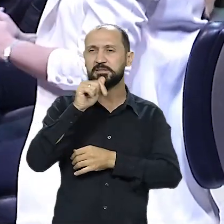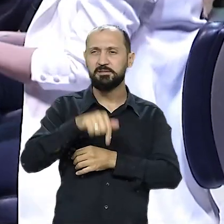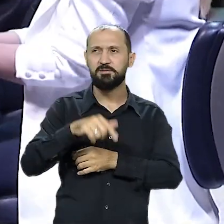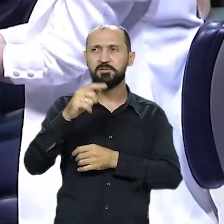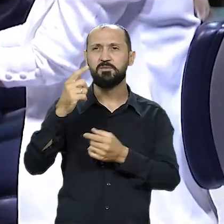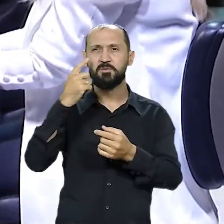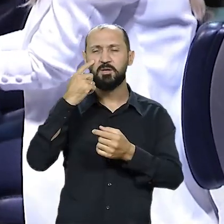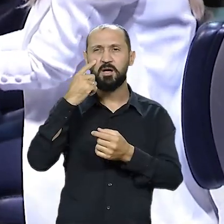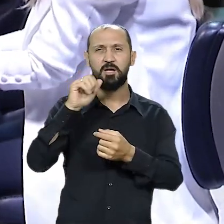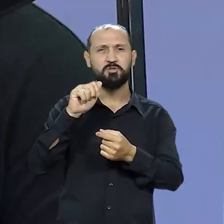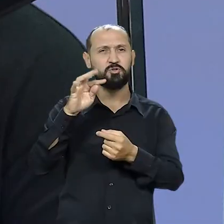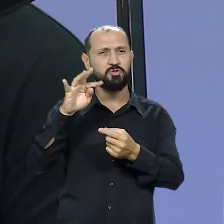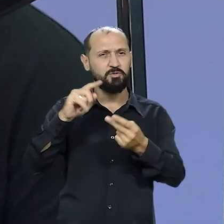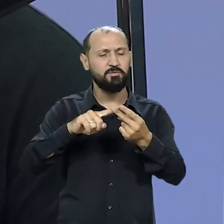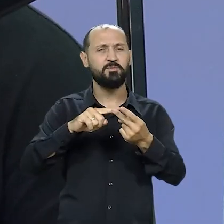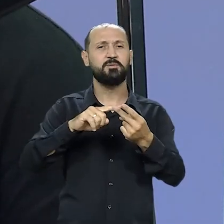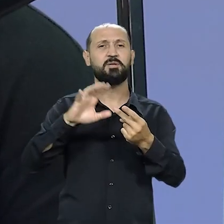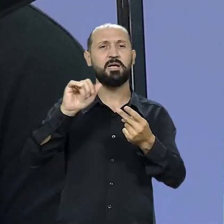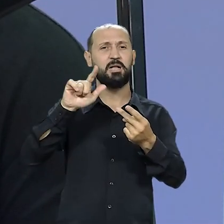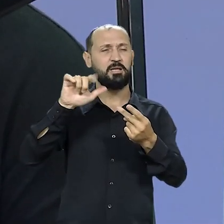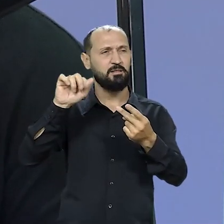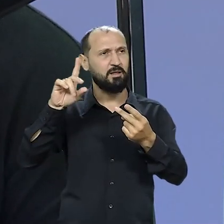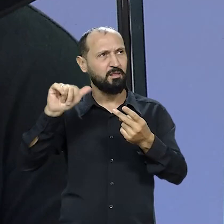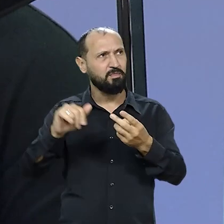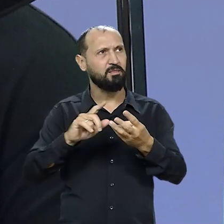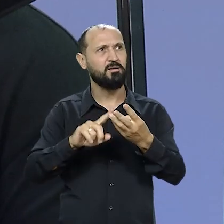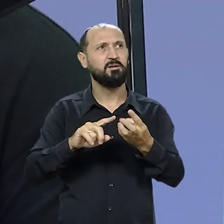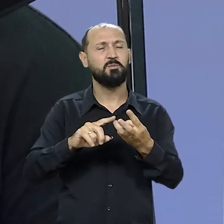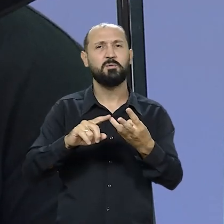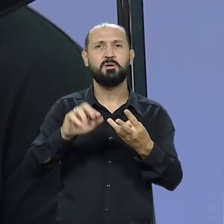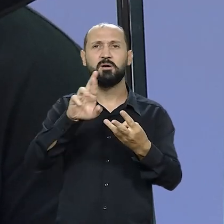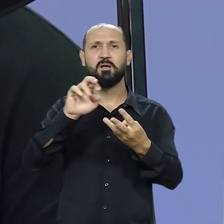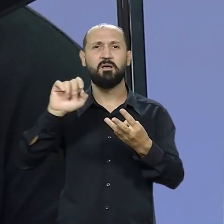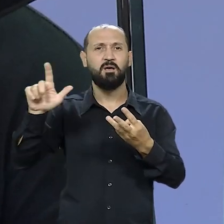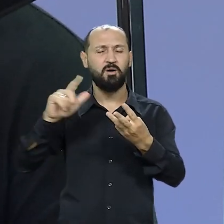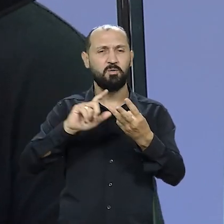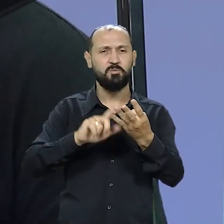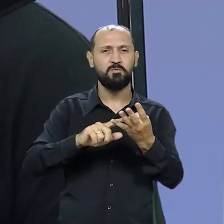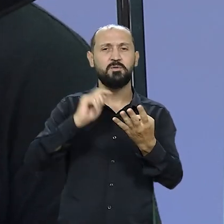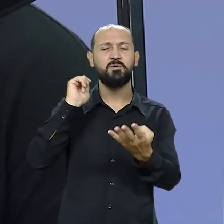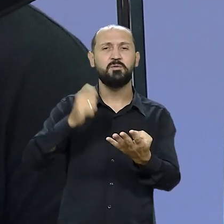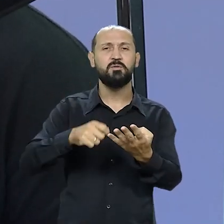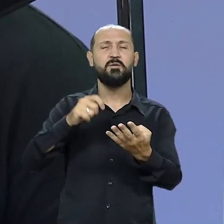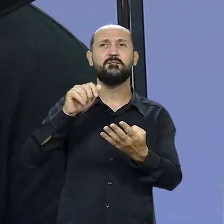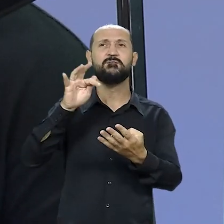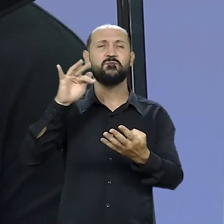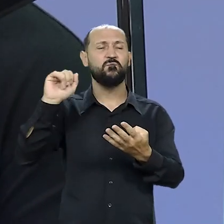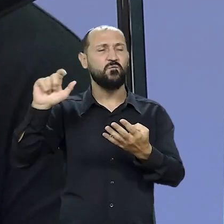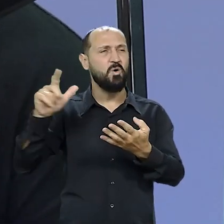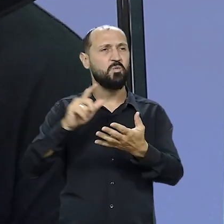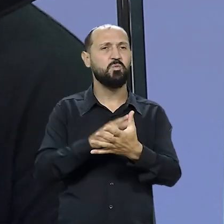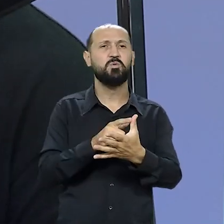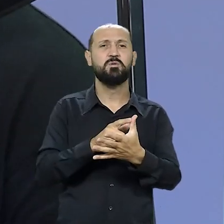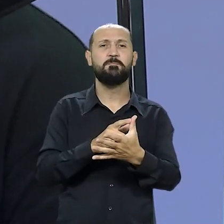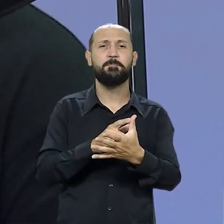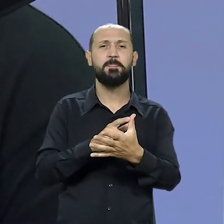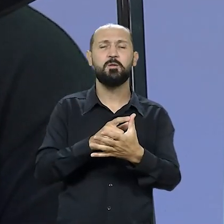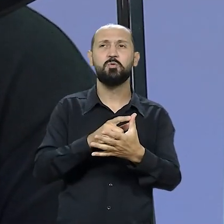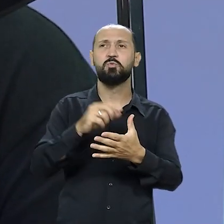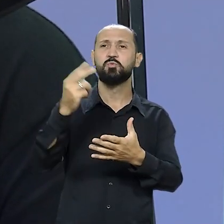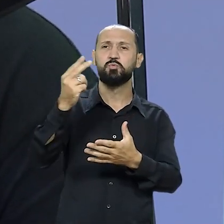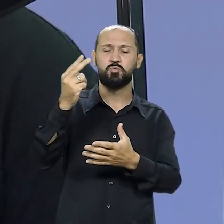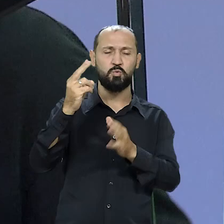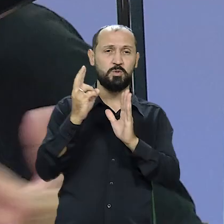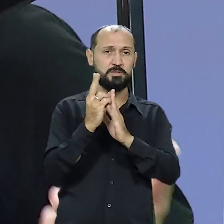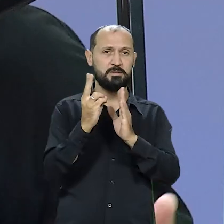citar alguns aqui, da genética aditiva, do Moura Leite, da Qualidade, do leilão da Real, vai ter um leilão do Girolando Fal, vai ter um leilão do